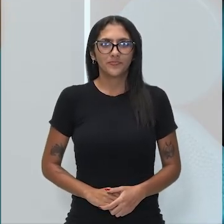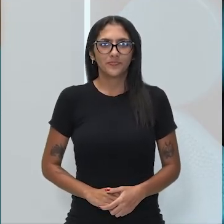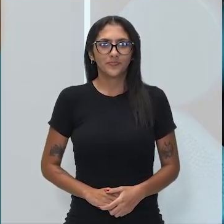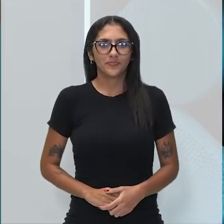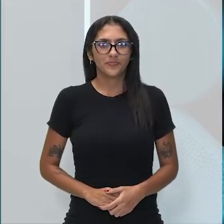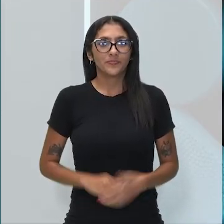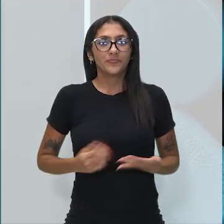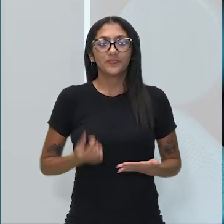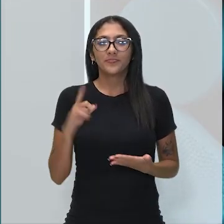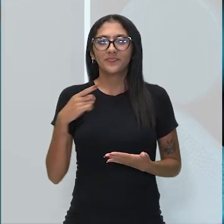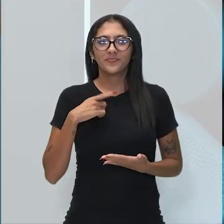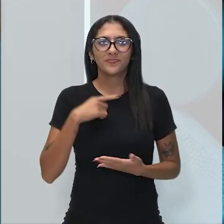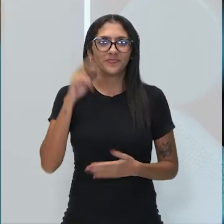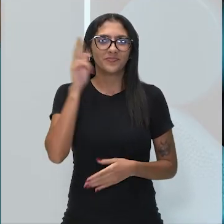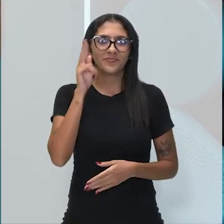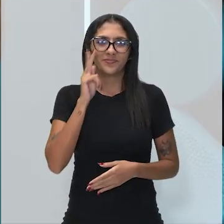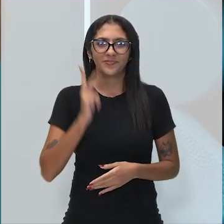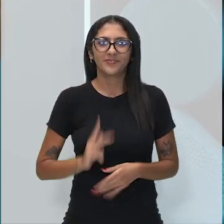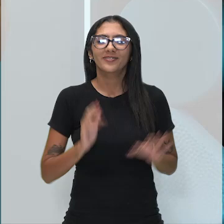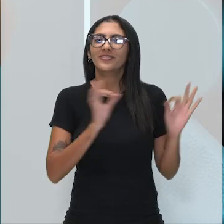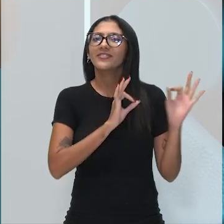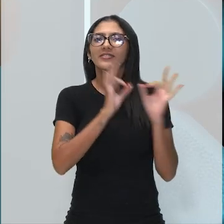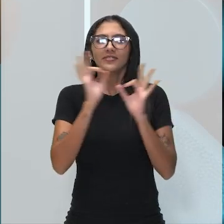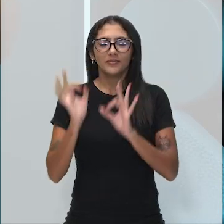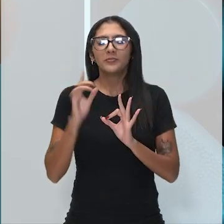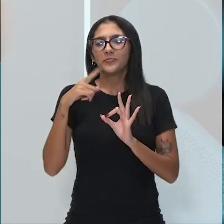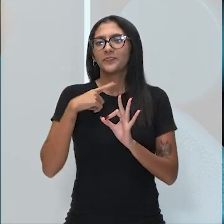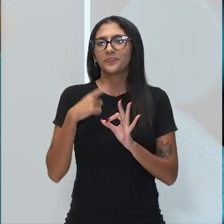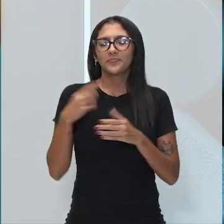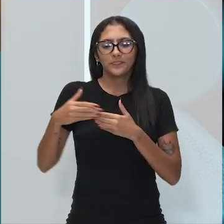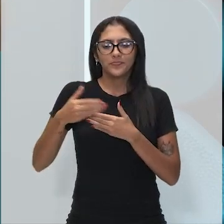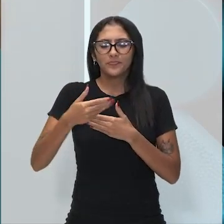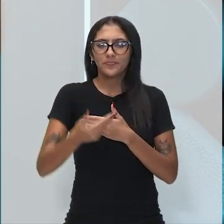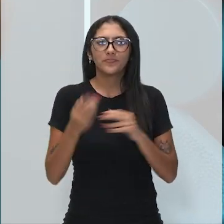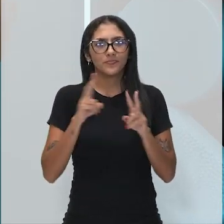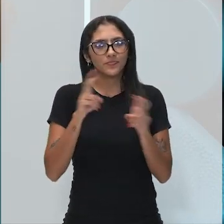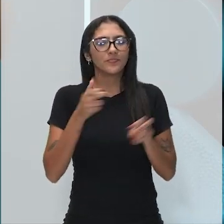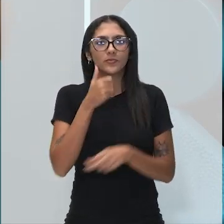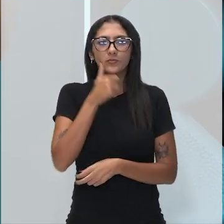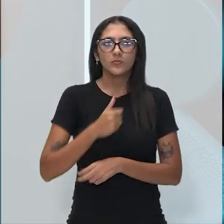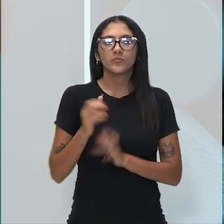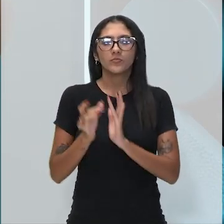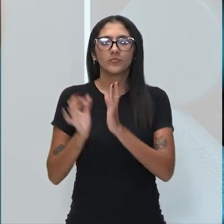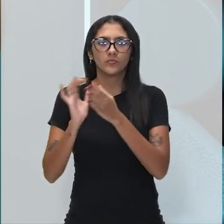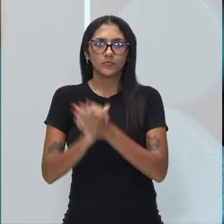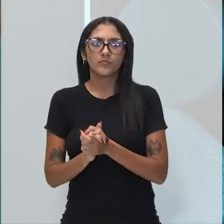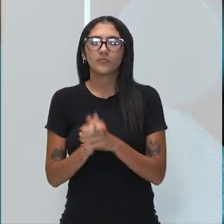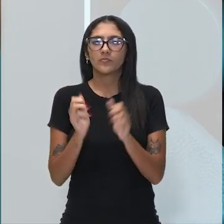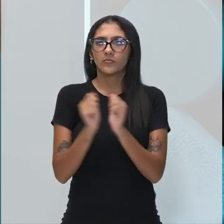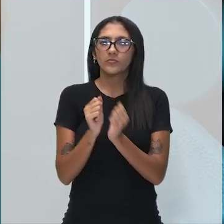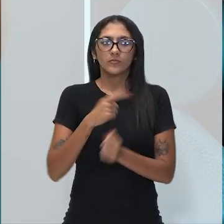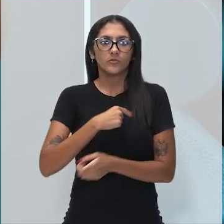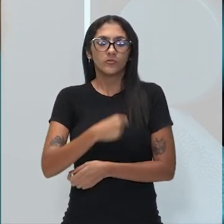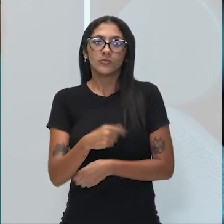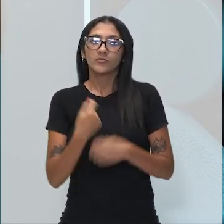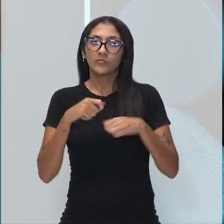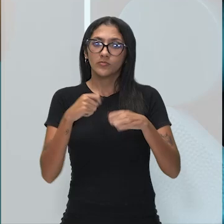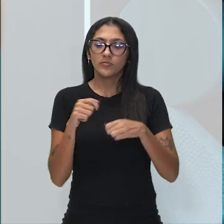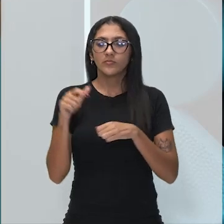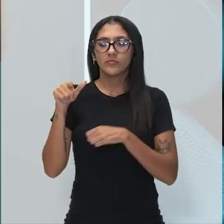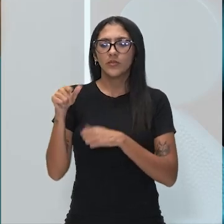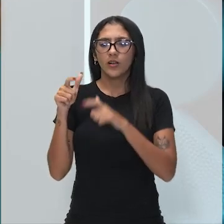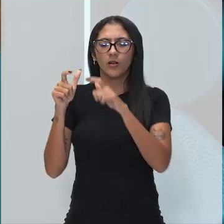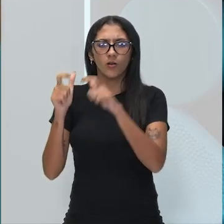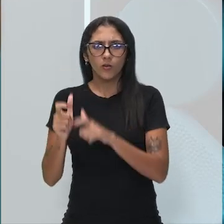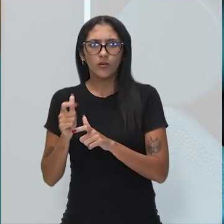contada exatamente pela saída da família de Chico Bento, certo? A sua esposa e filhos que vão ter que sair lá do local